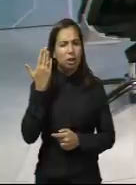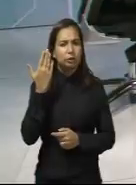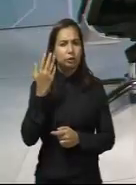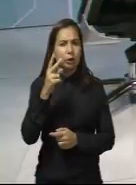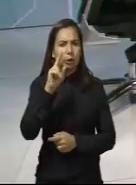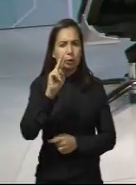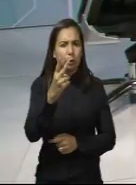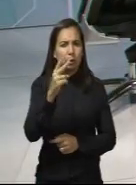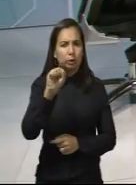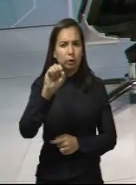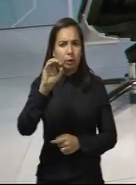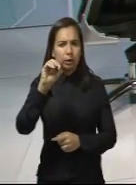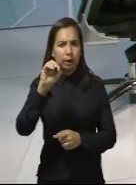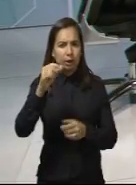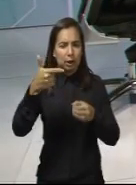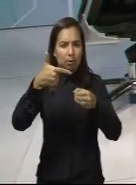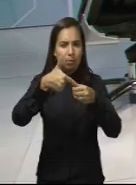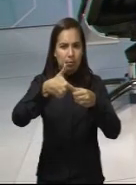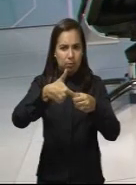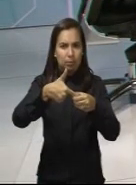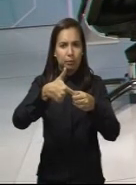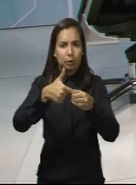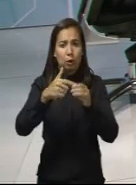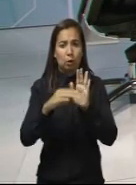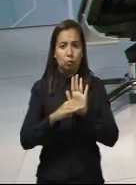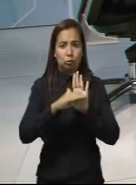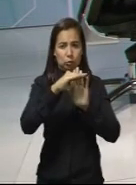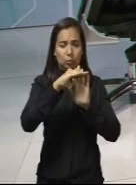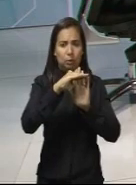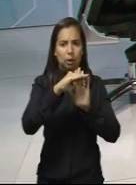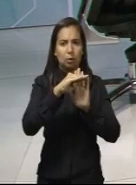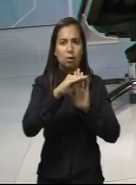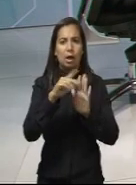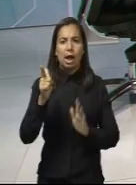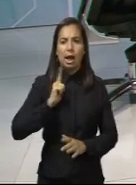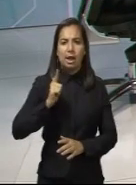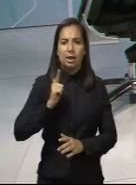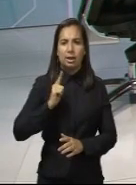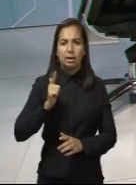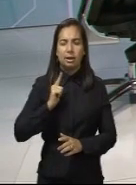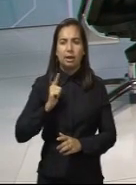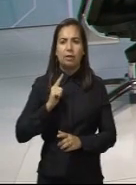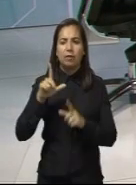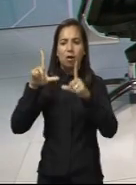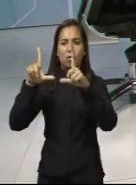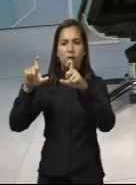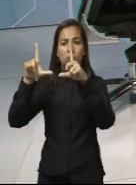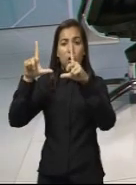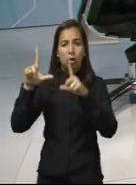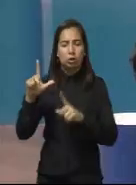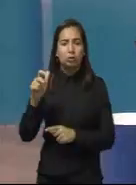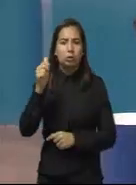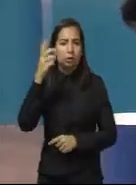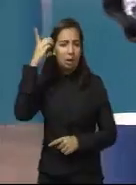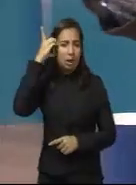R$ 2,80 aqui no Brasil, pegaram uma foto da Dilma de perna aberta e botaram